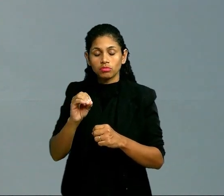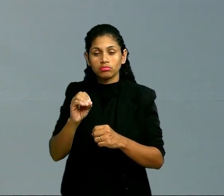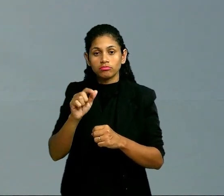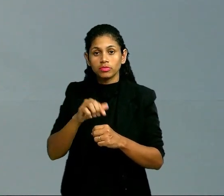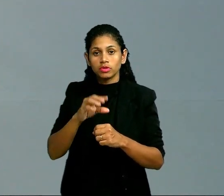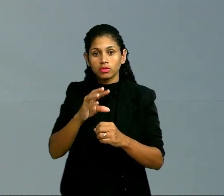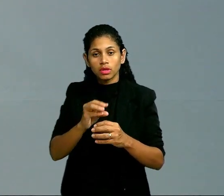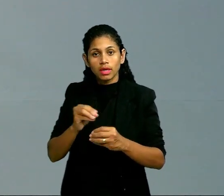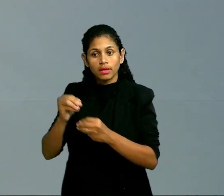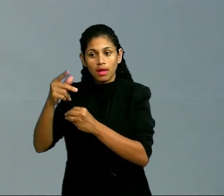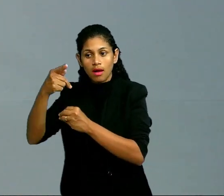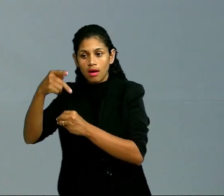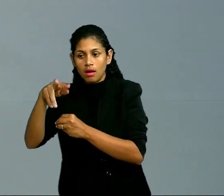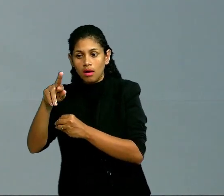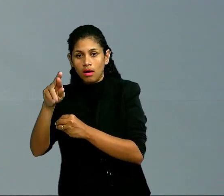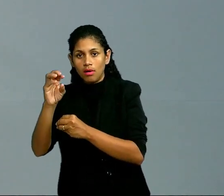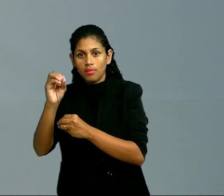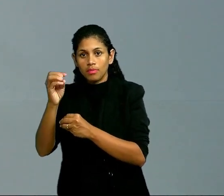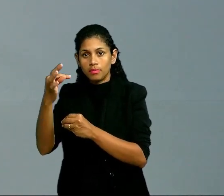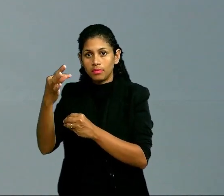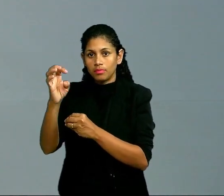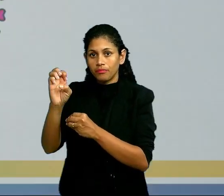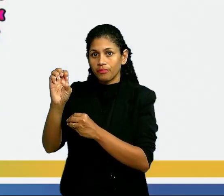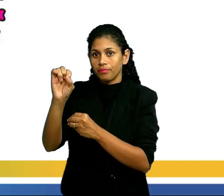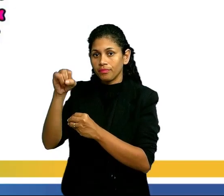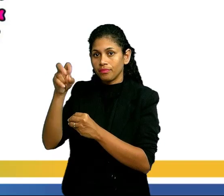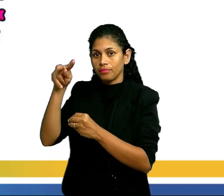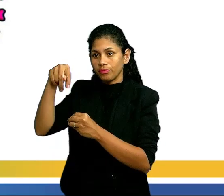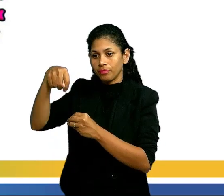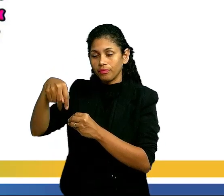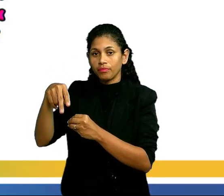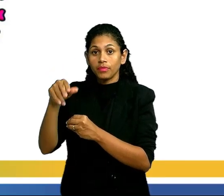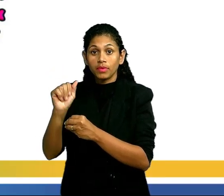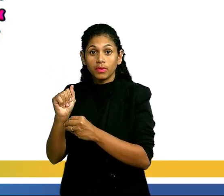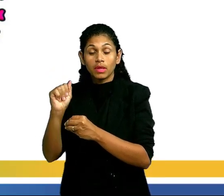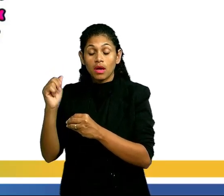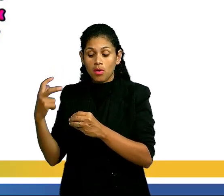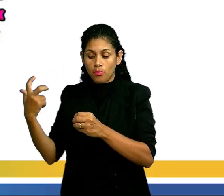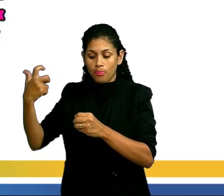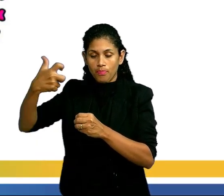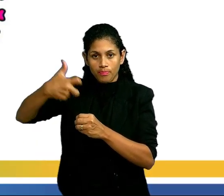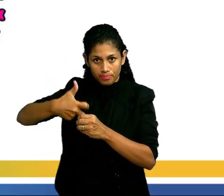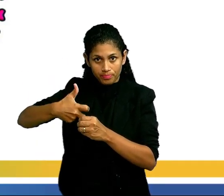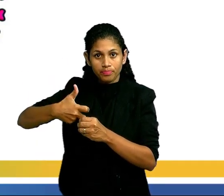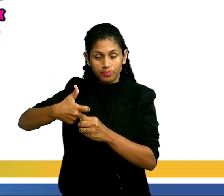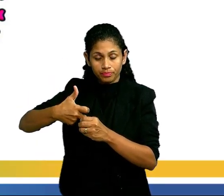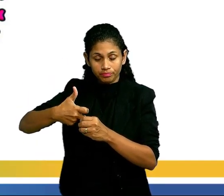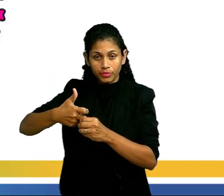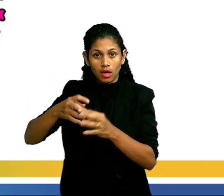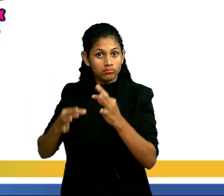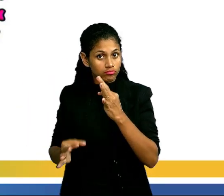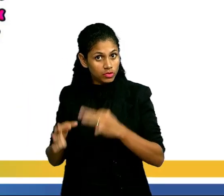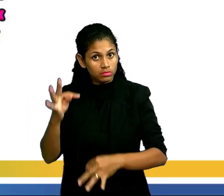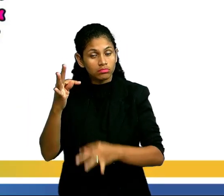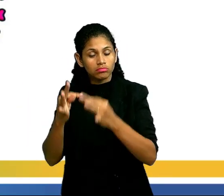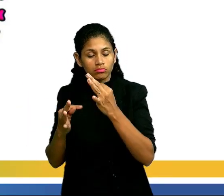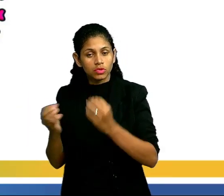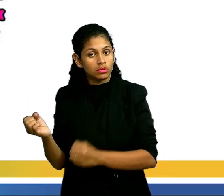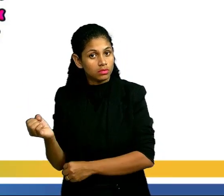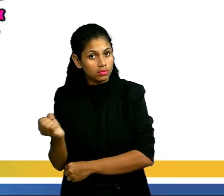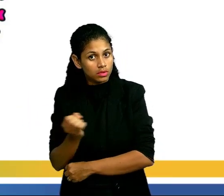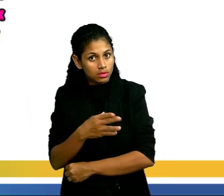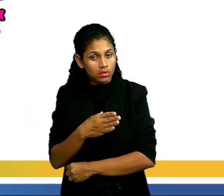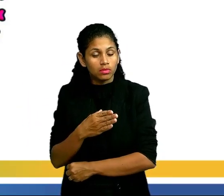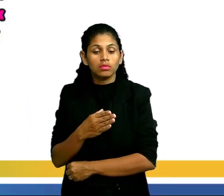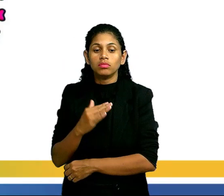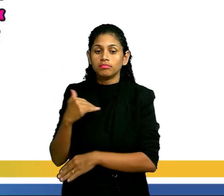a proteína para o teu corpo. Isso, pessoal, foi usado aí, ó, é uma tecnologia nova, que foi desenvolvida